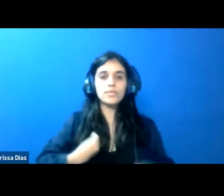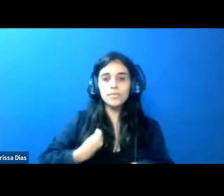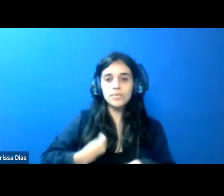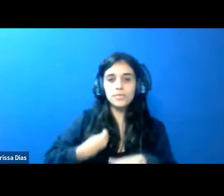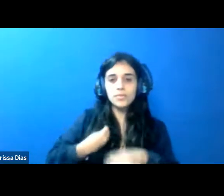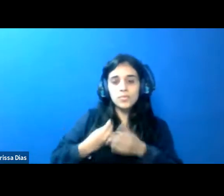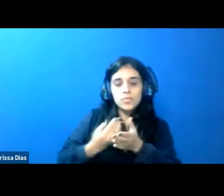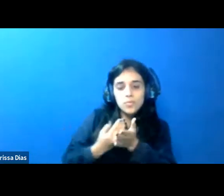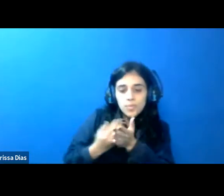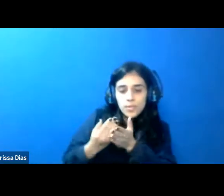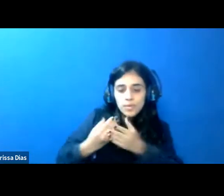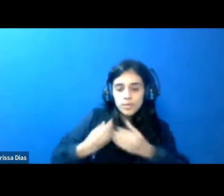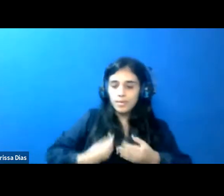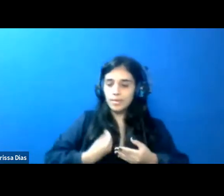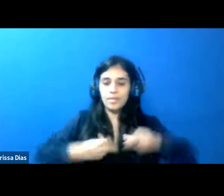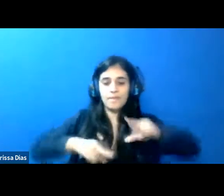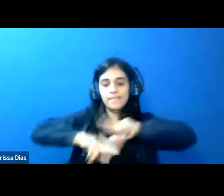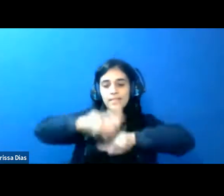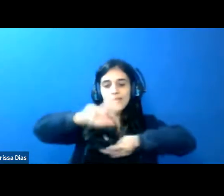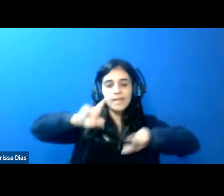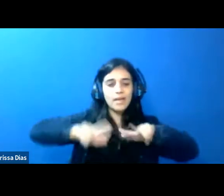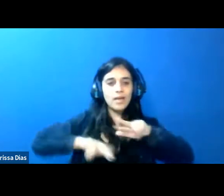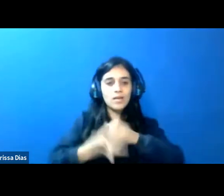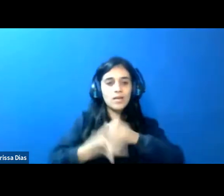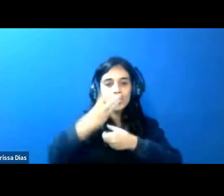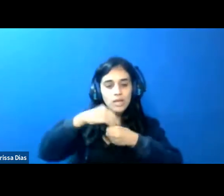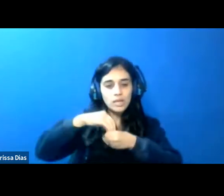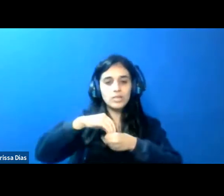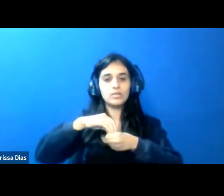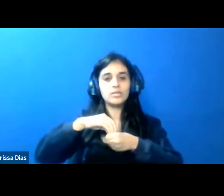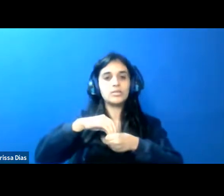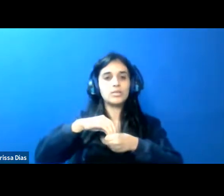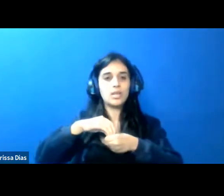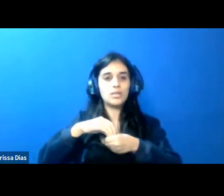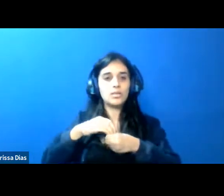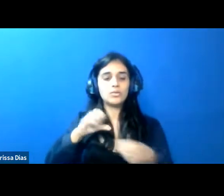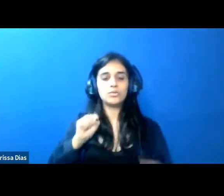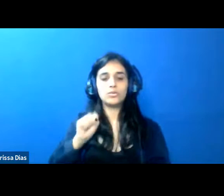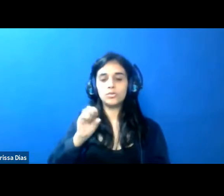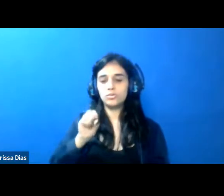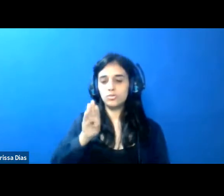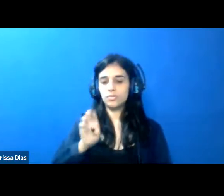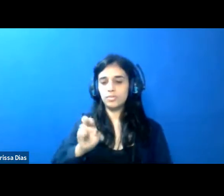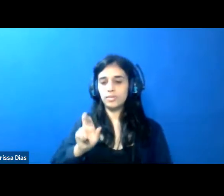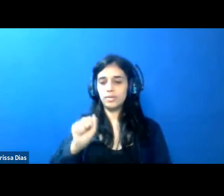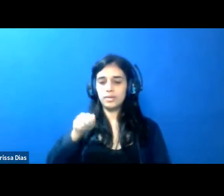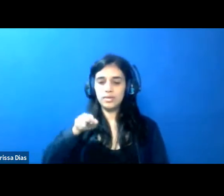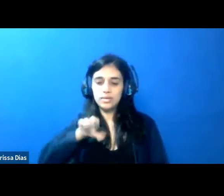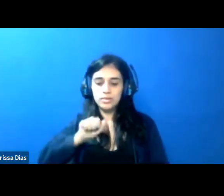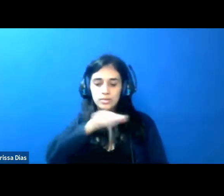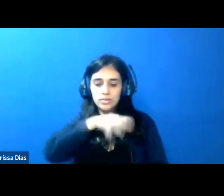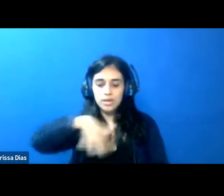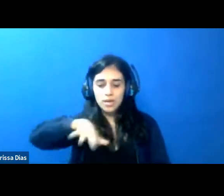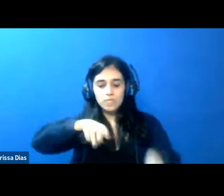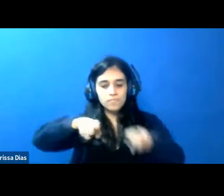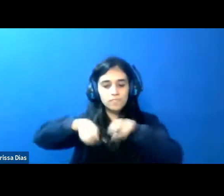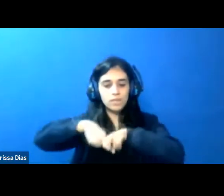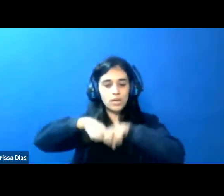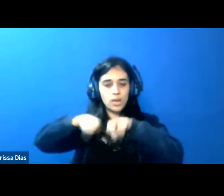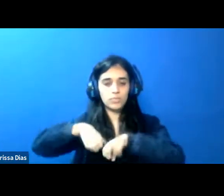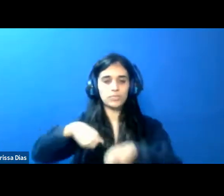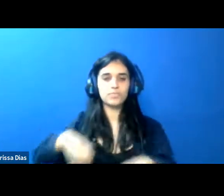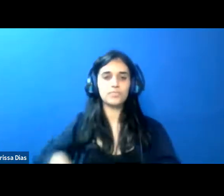e da biodiversidade dentro do nosso ponto soberania, dentro do nosso plano camponês. Então, assim, desde